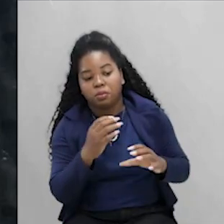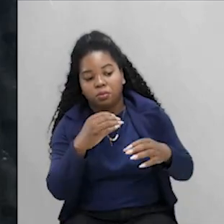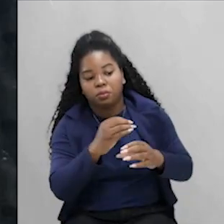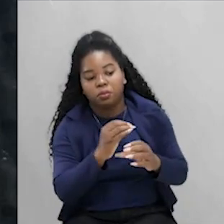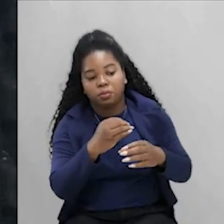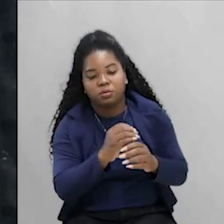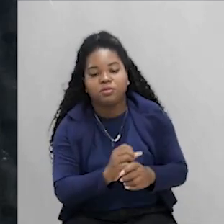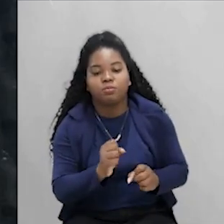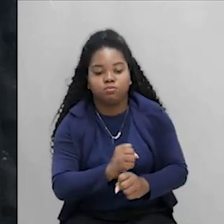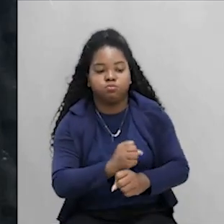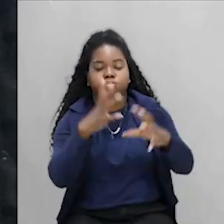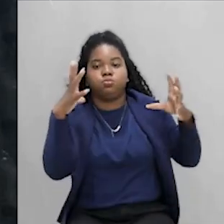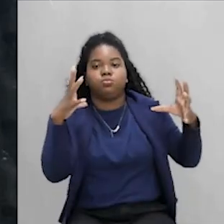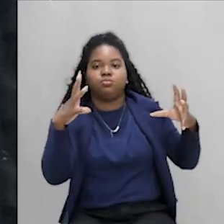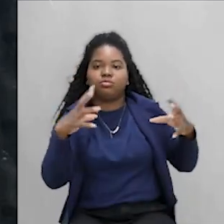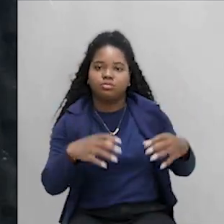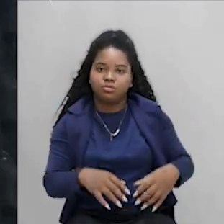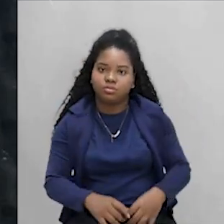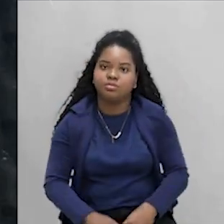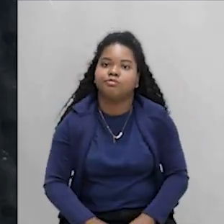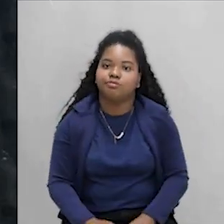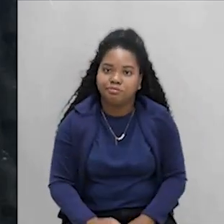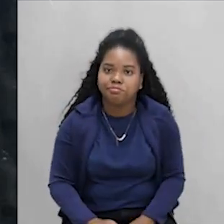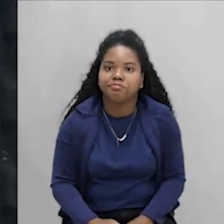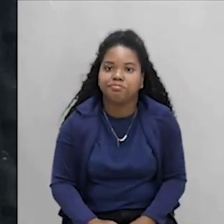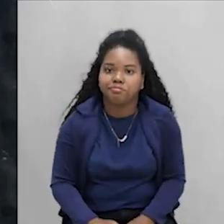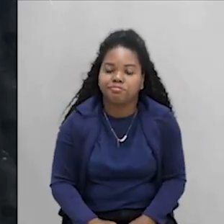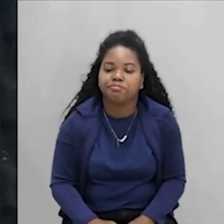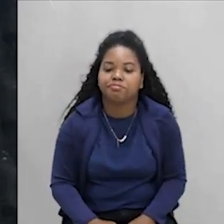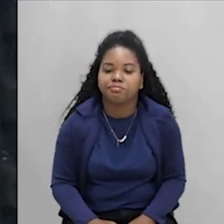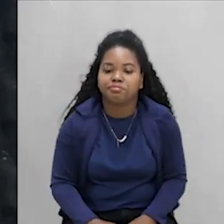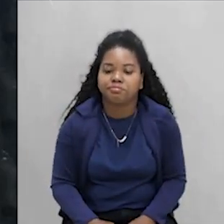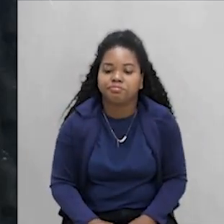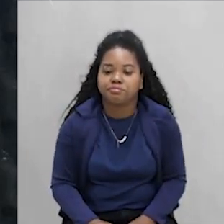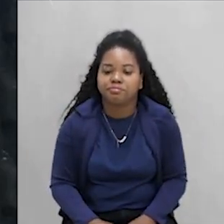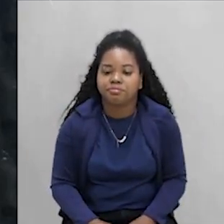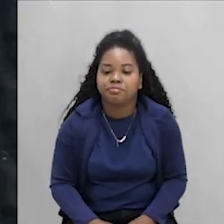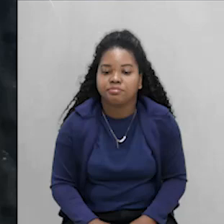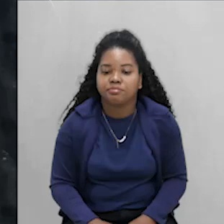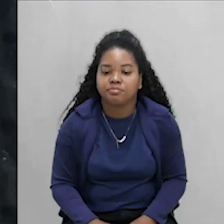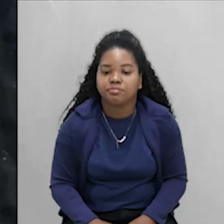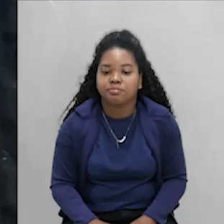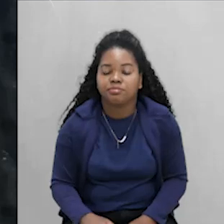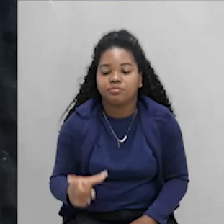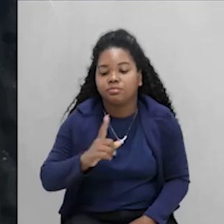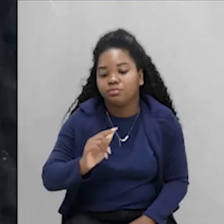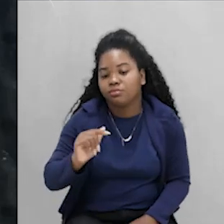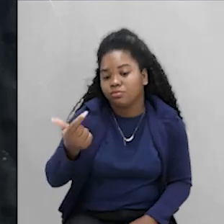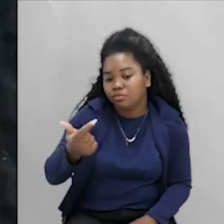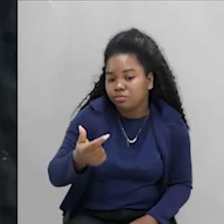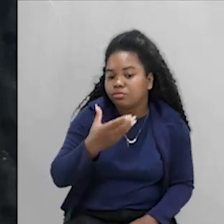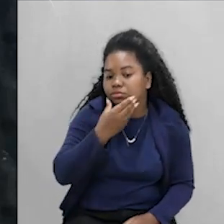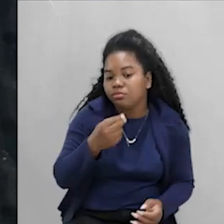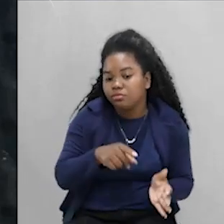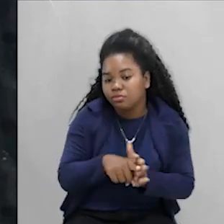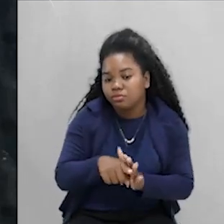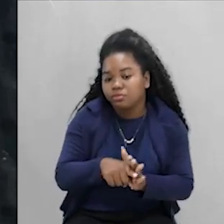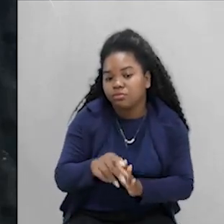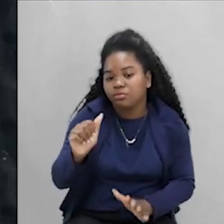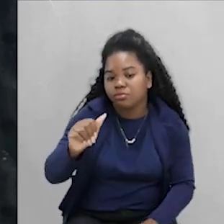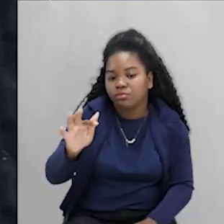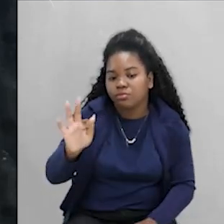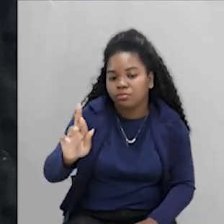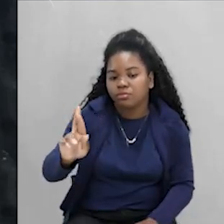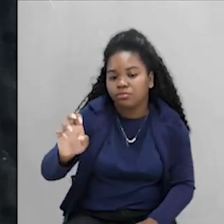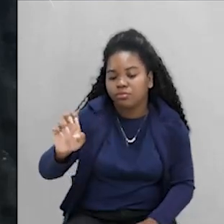Detonado né sofreu uma explosão aí entra em cena o Alfred Nobel né